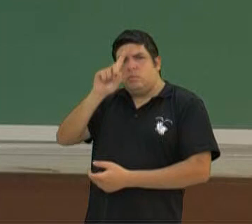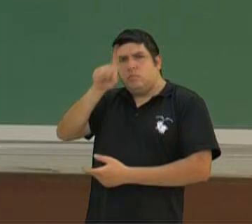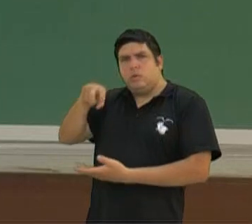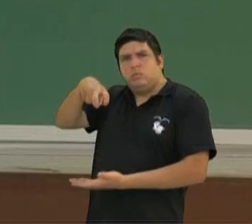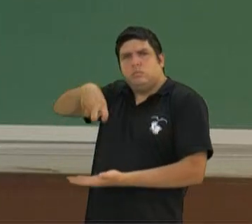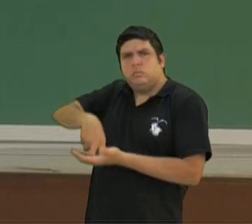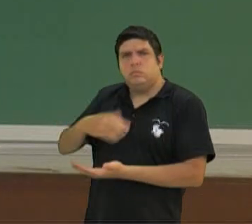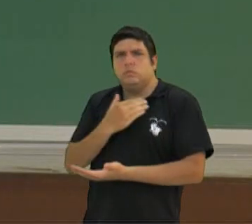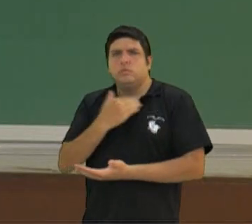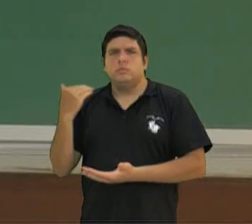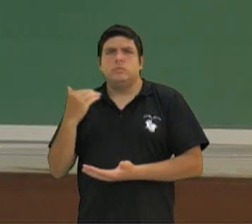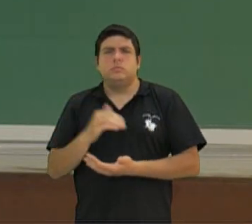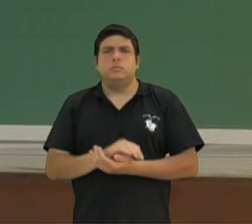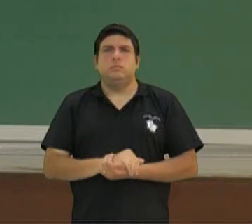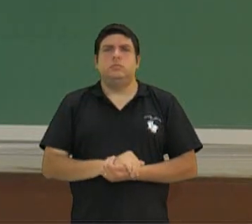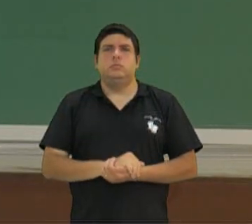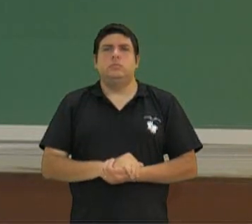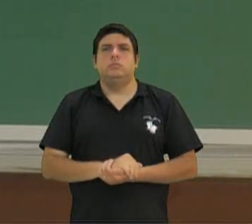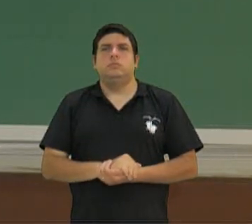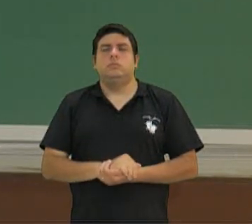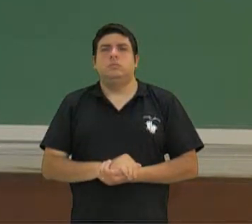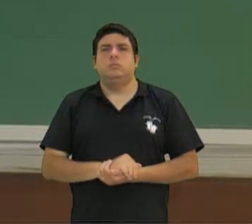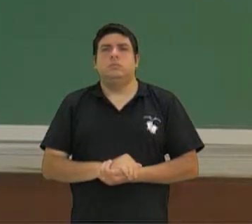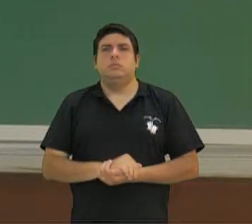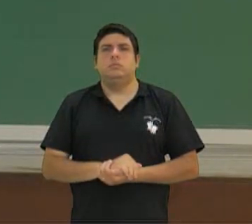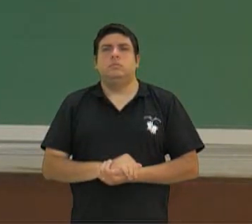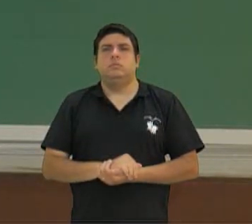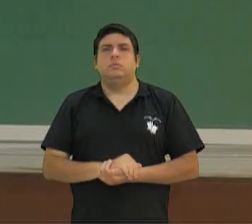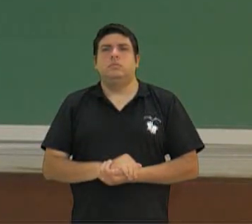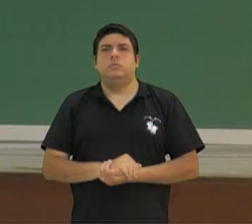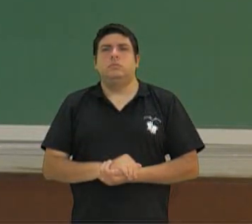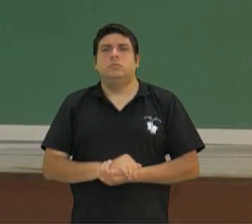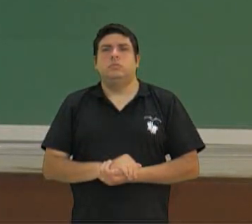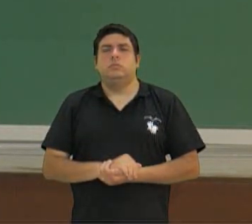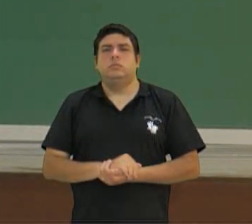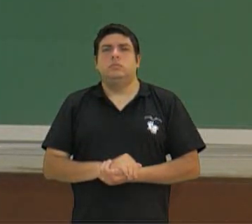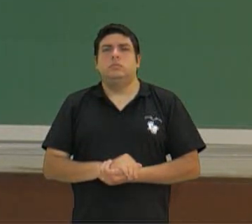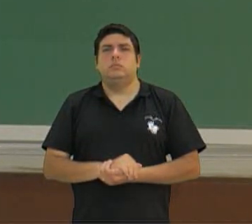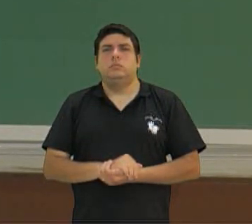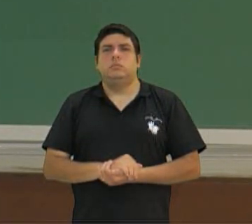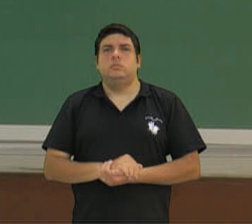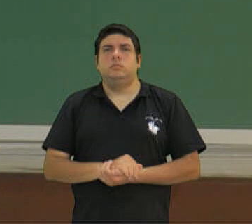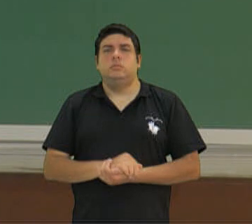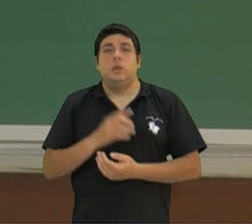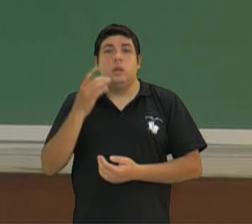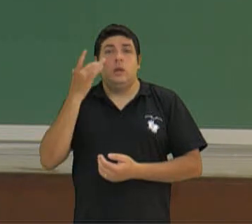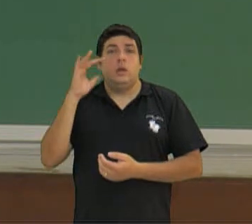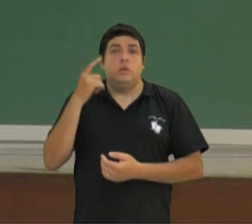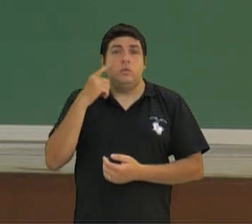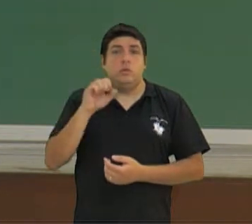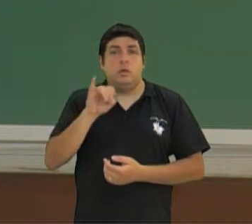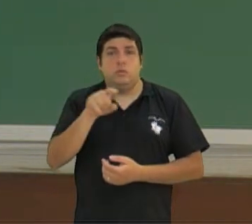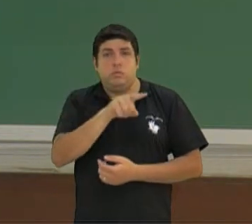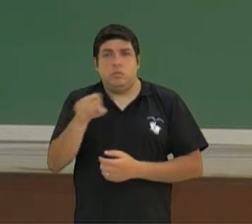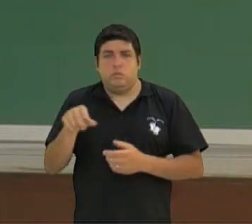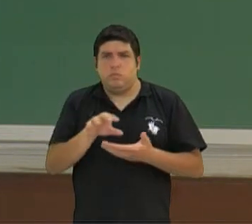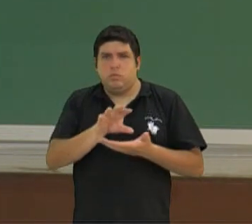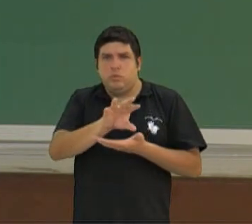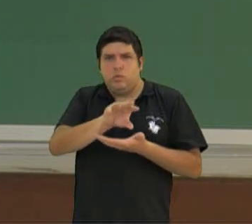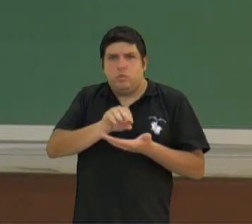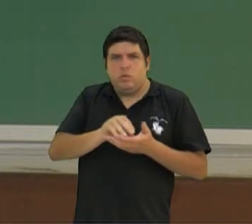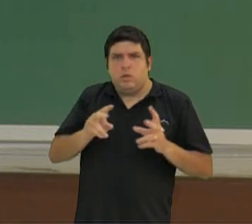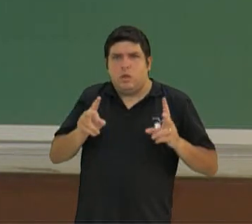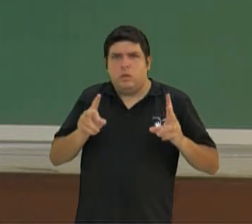morte? Because he used to perform secret marriages. Não sei se você colocou exatamente assim, porque eu coloquei aqui o used to,